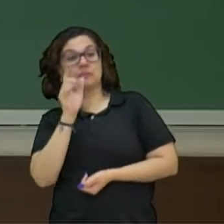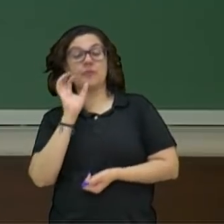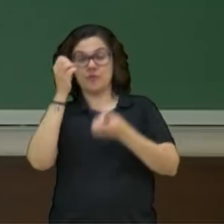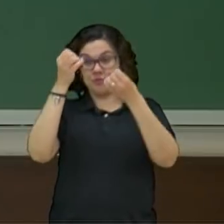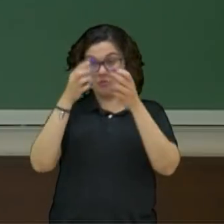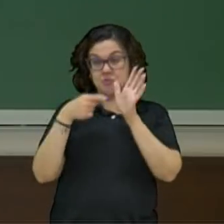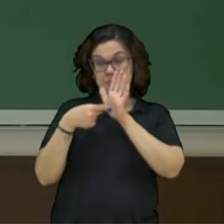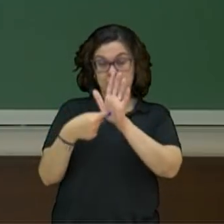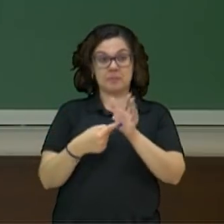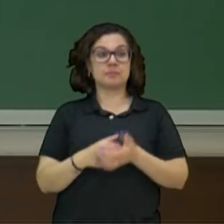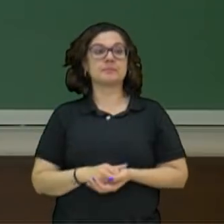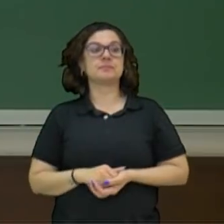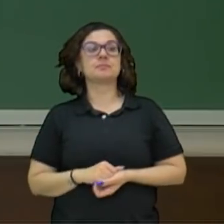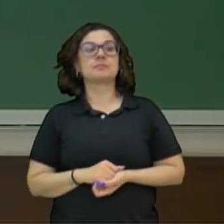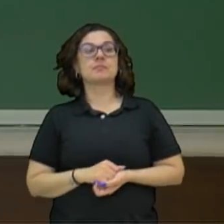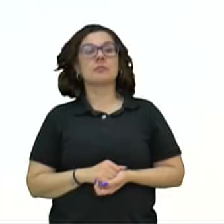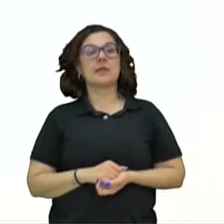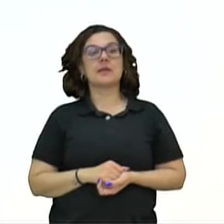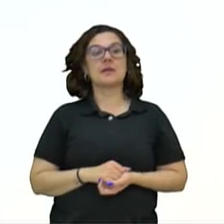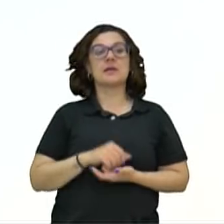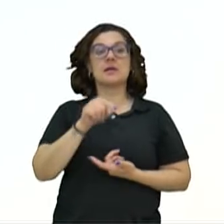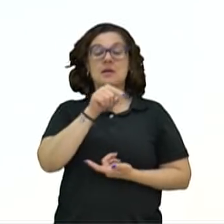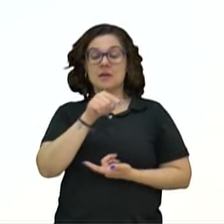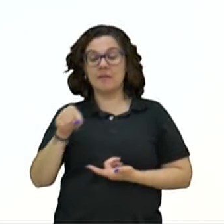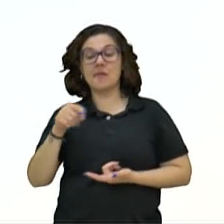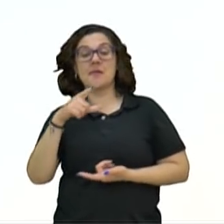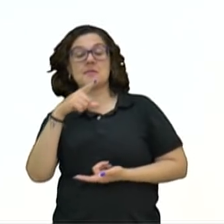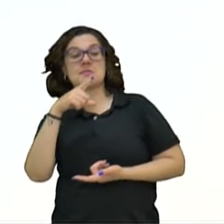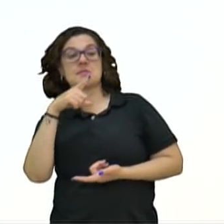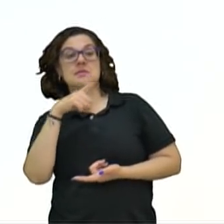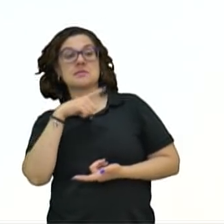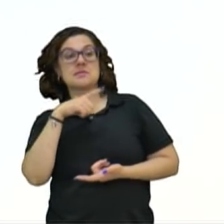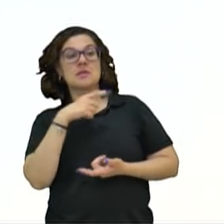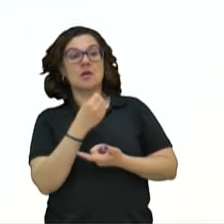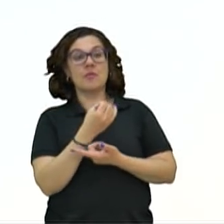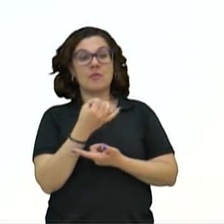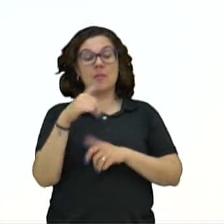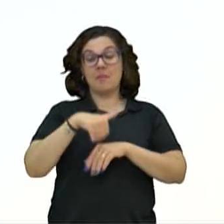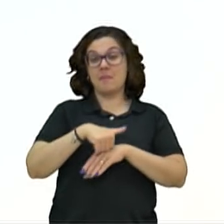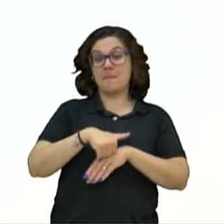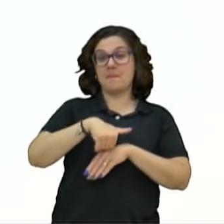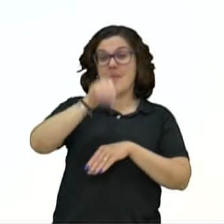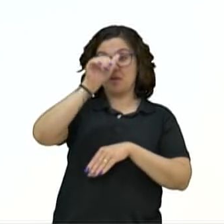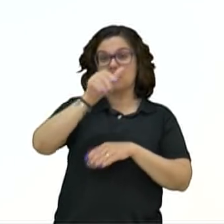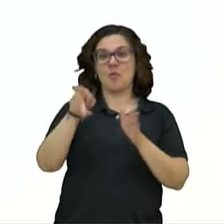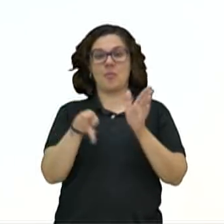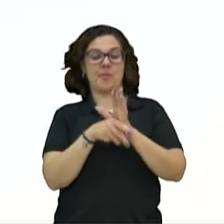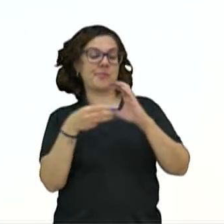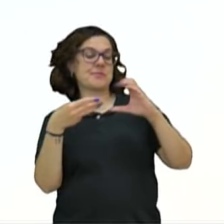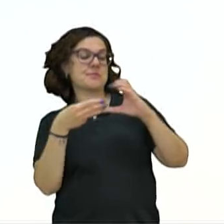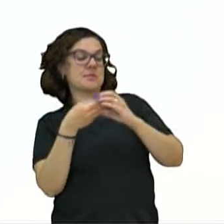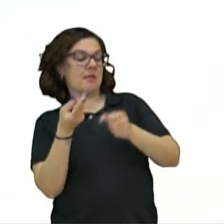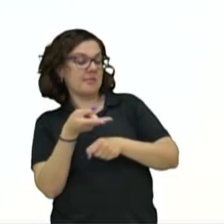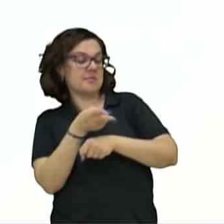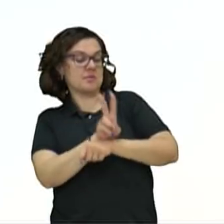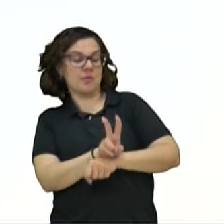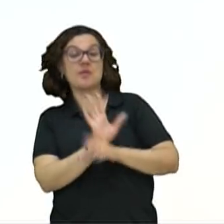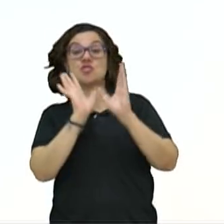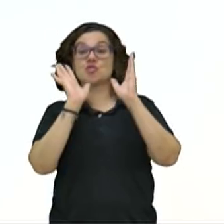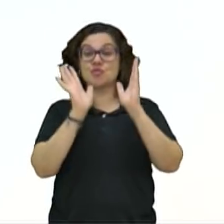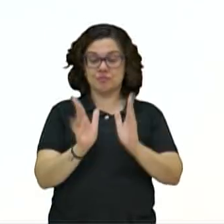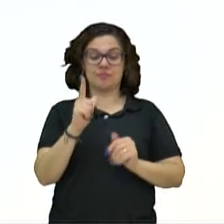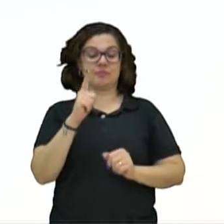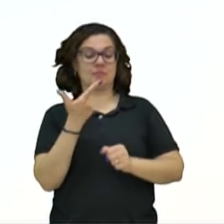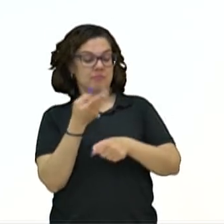vou te mostrar aqui, tá? Eles contêm quantidades elevadas de anticorpos. Eles já têm os